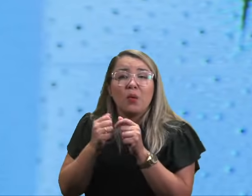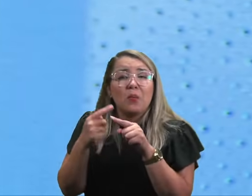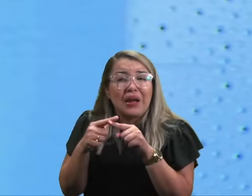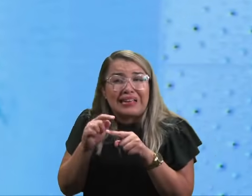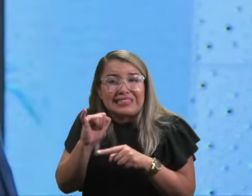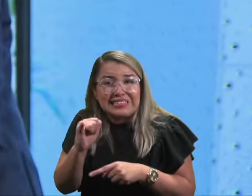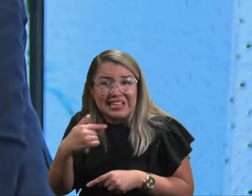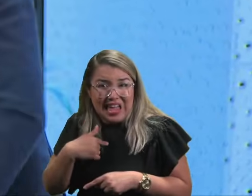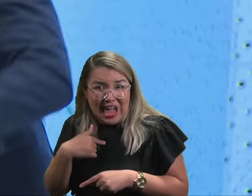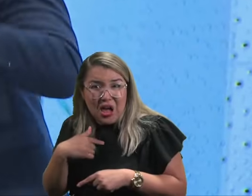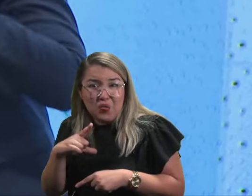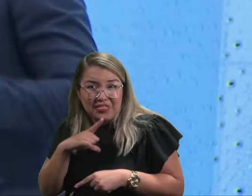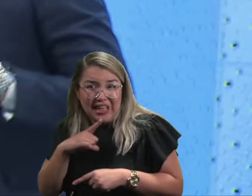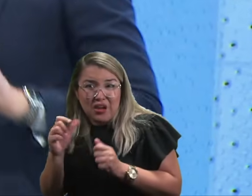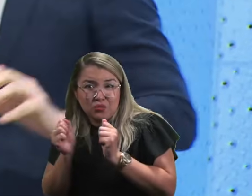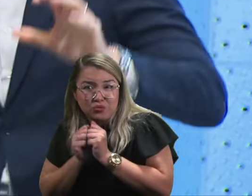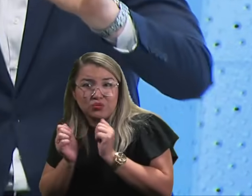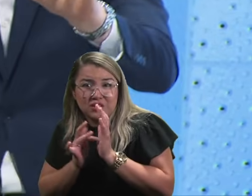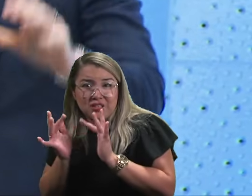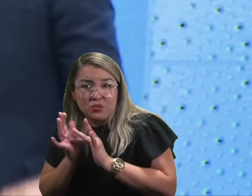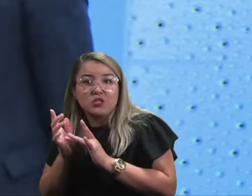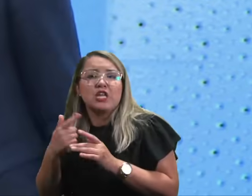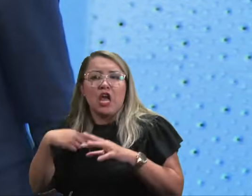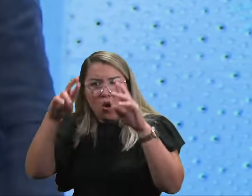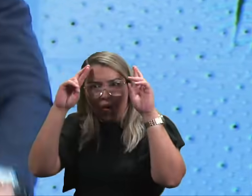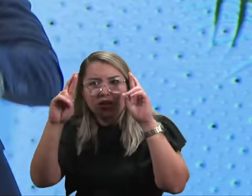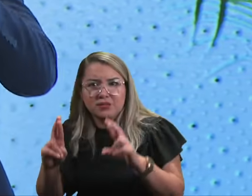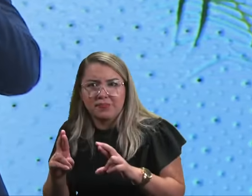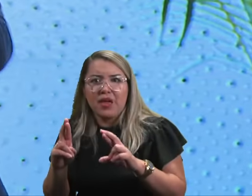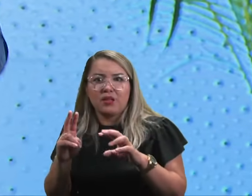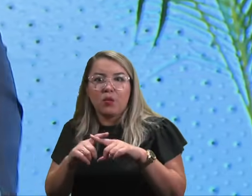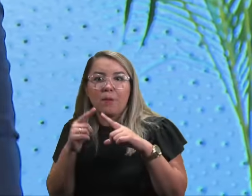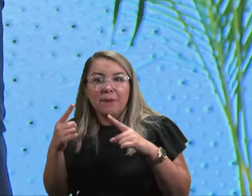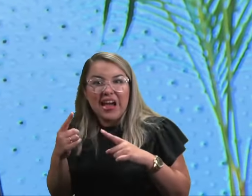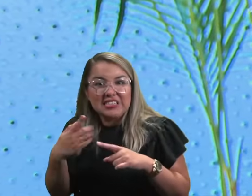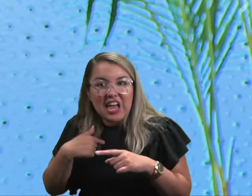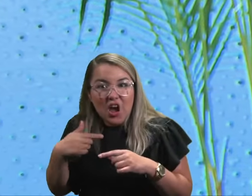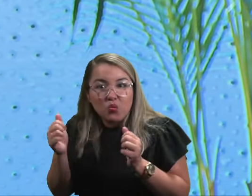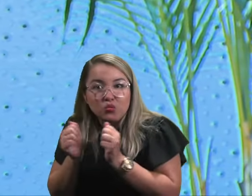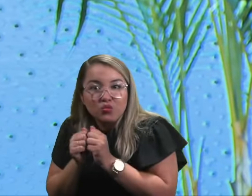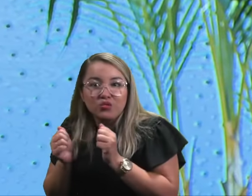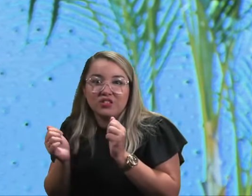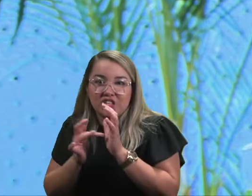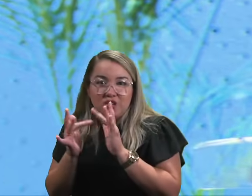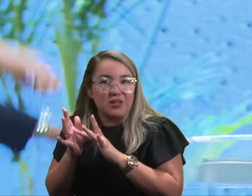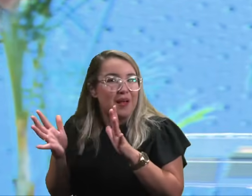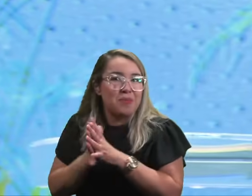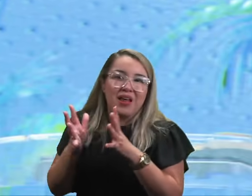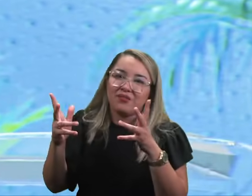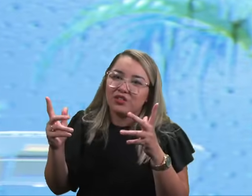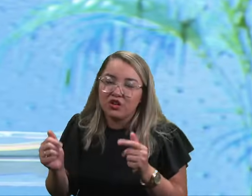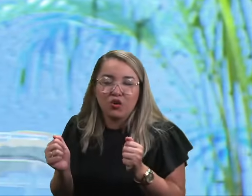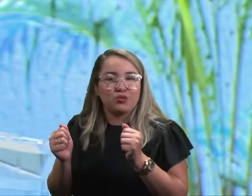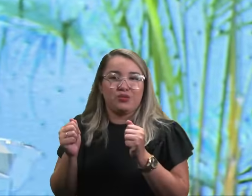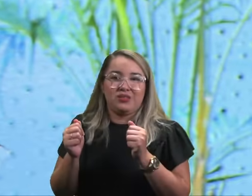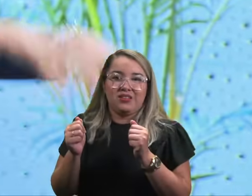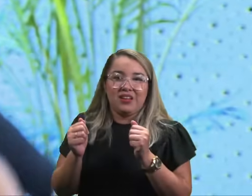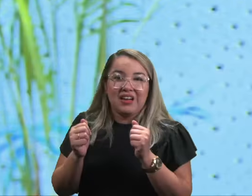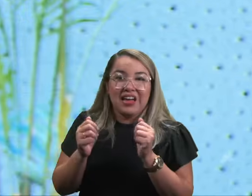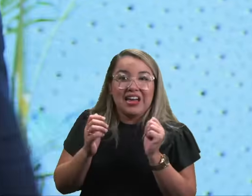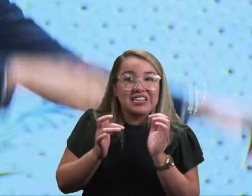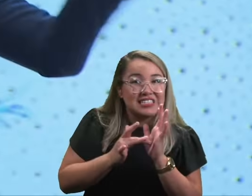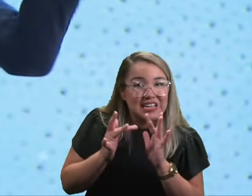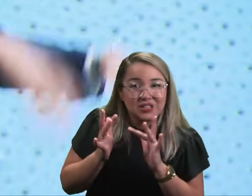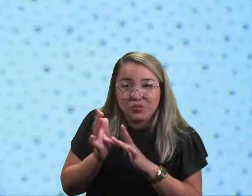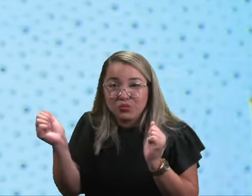eu tenho Jesus, não, eu respeito, mas para mim estar com Jesus não é maravilhoso, para mim estar com Jesus não é